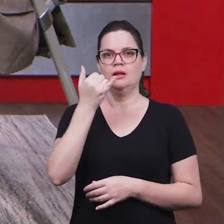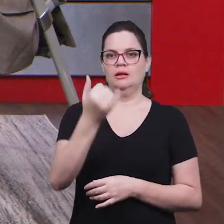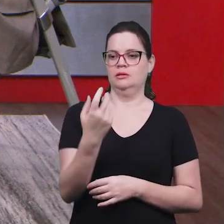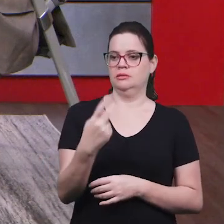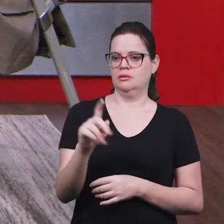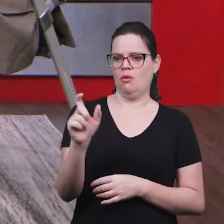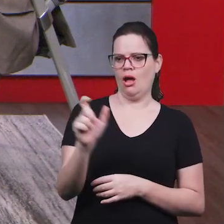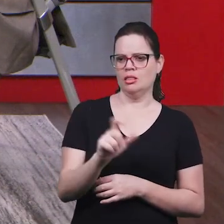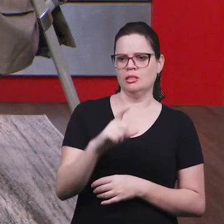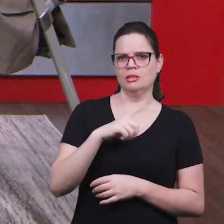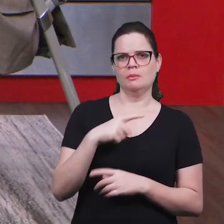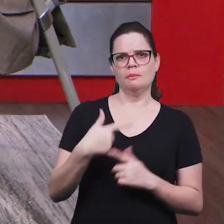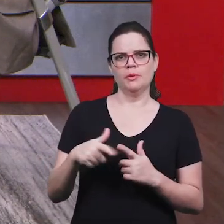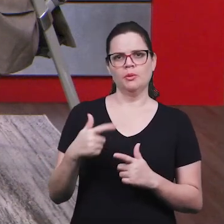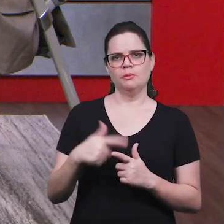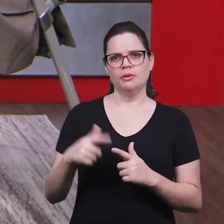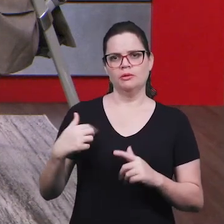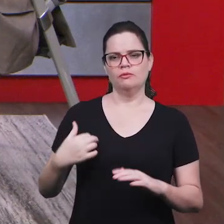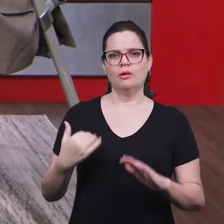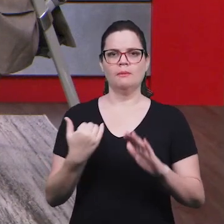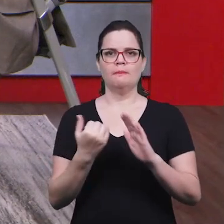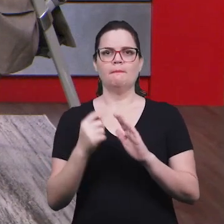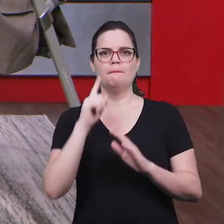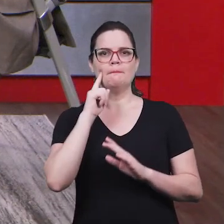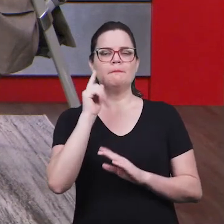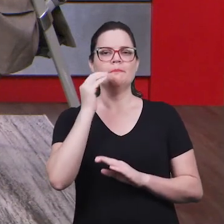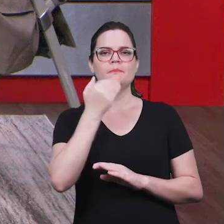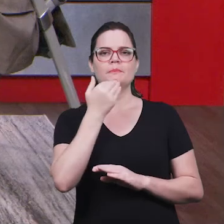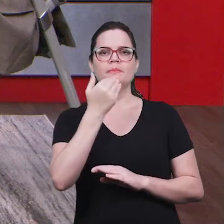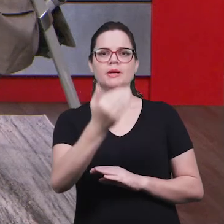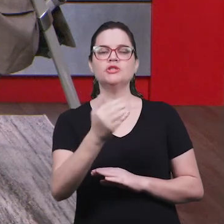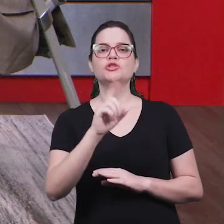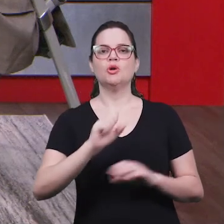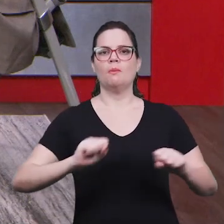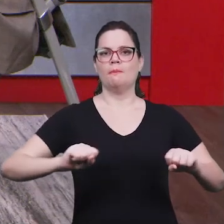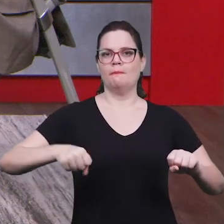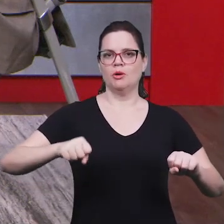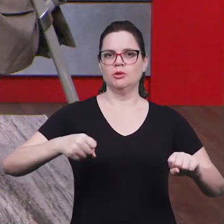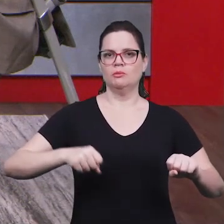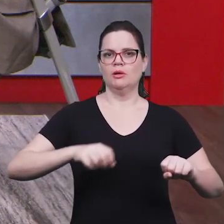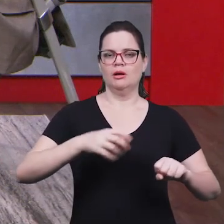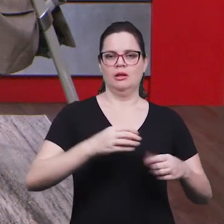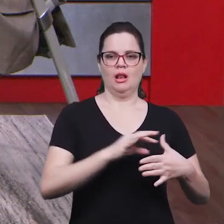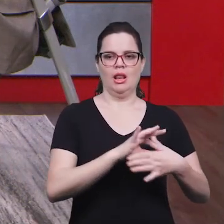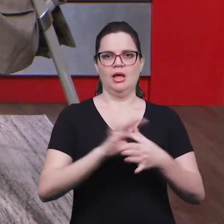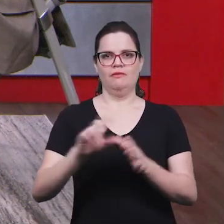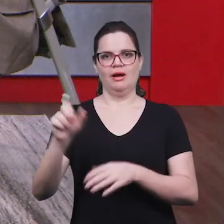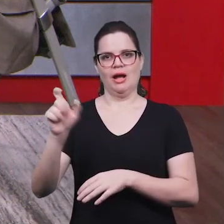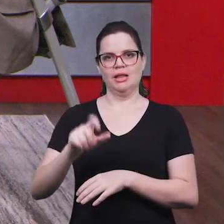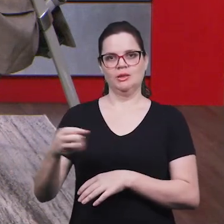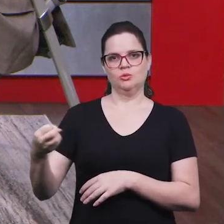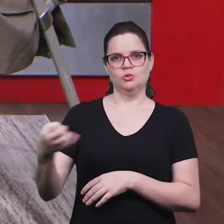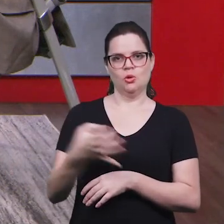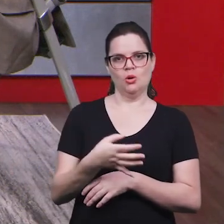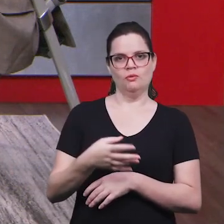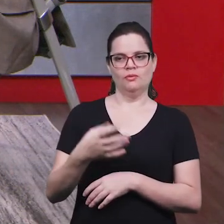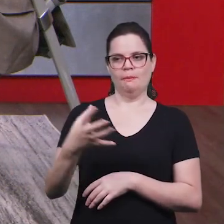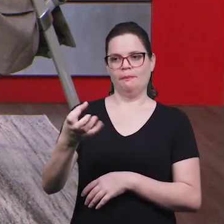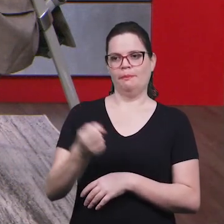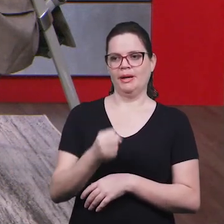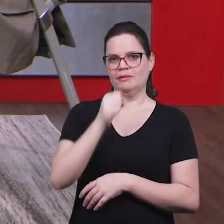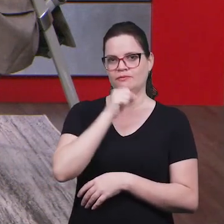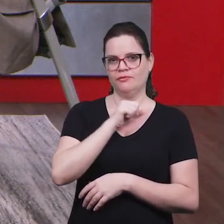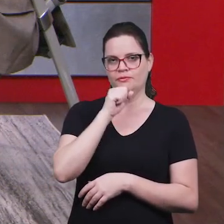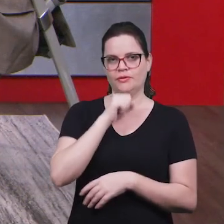seu cartão deu problema, vou enviar um motoboy na sua casa para levar um novo e recolher um antigo. Um familiar me ligou